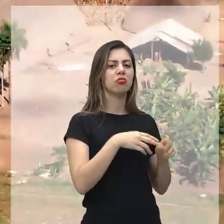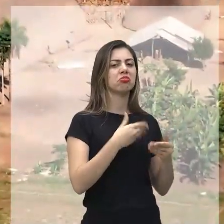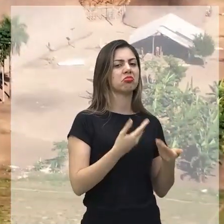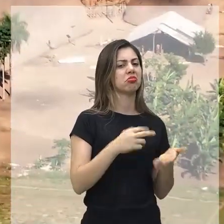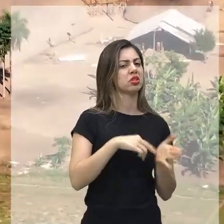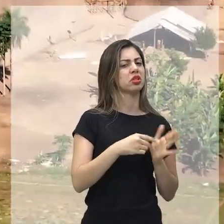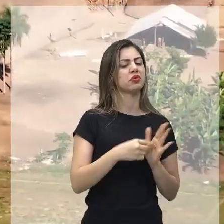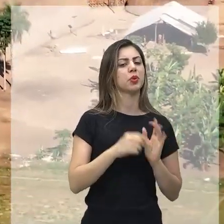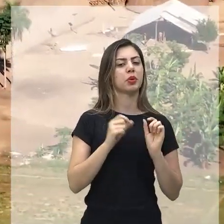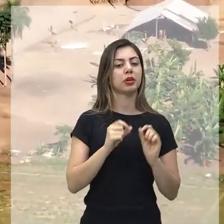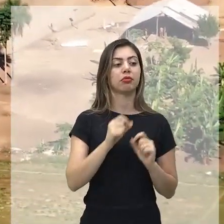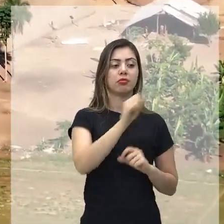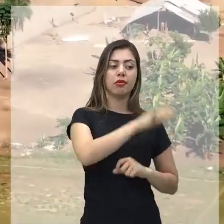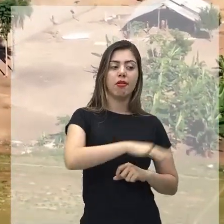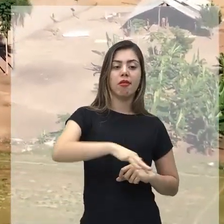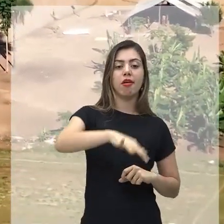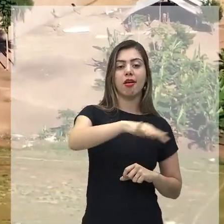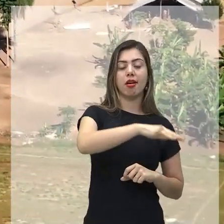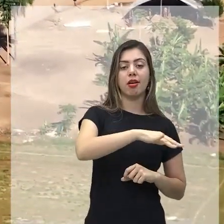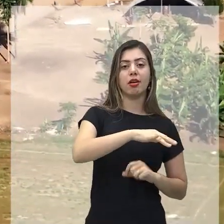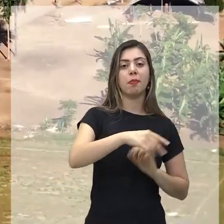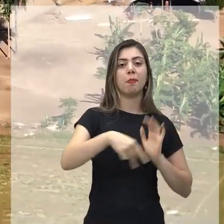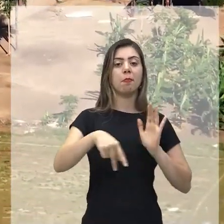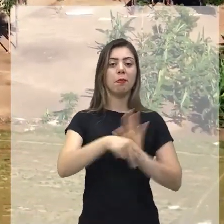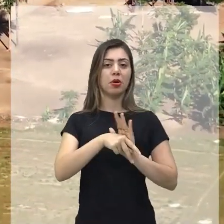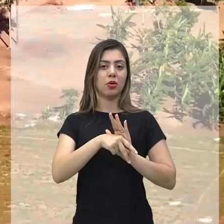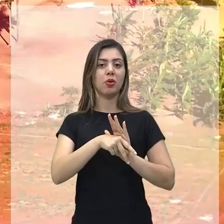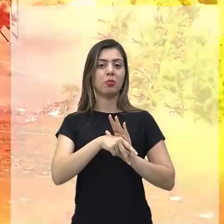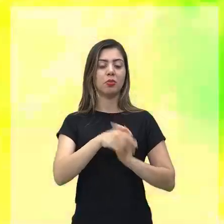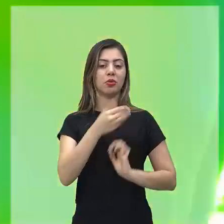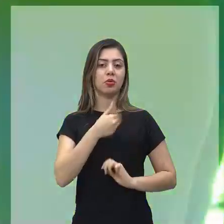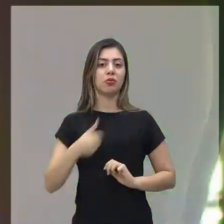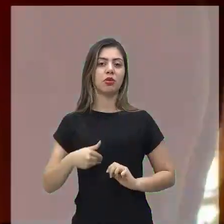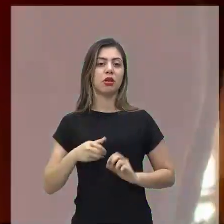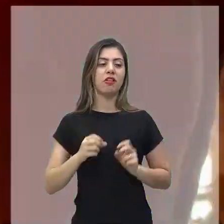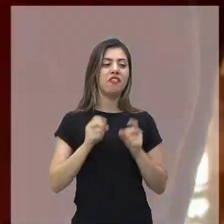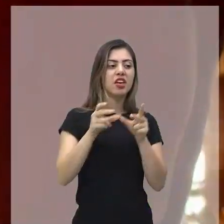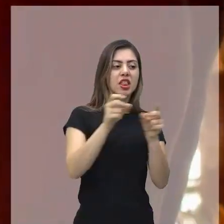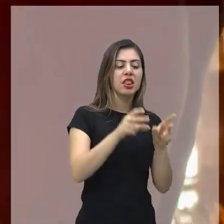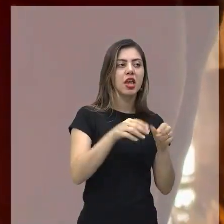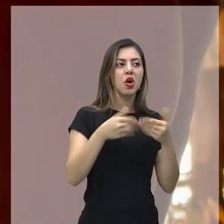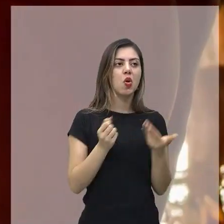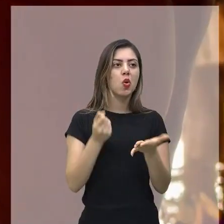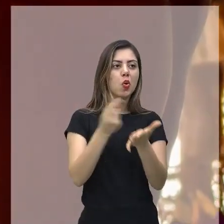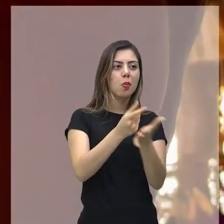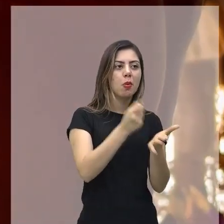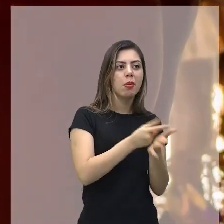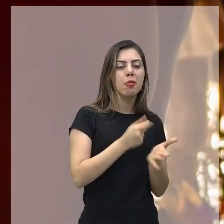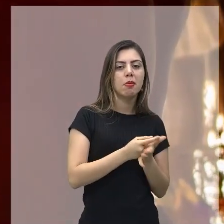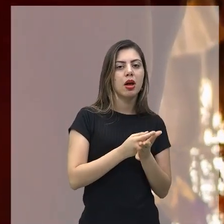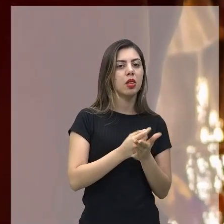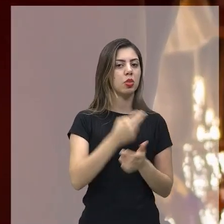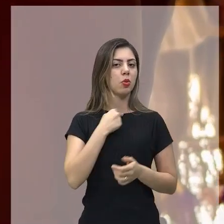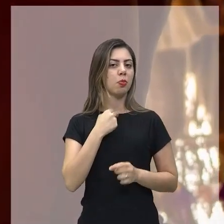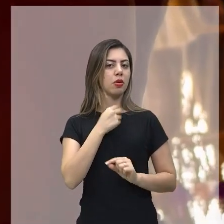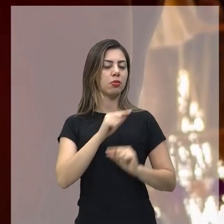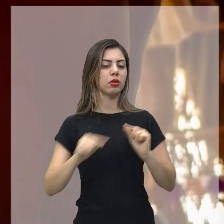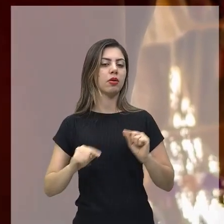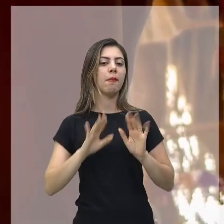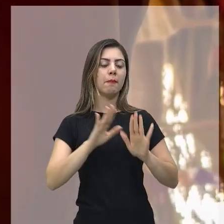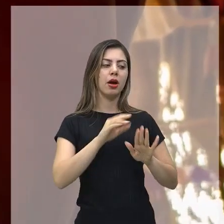Aquele espaço, ele é do bem federal, ele não pode ser vendido. Os povos indígenas, eles podem